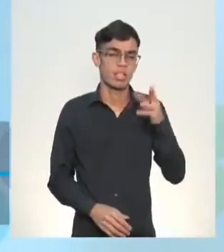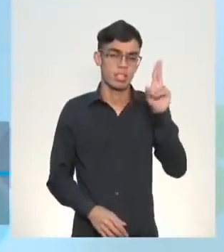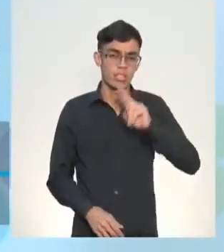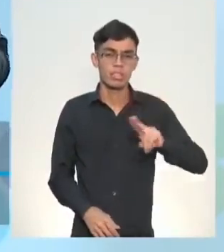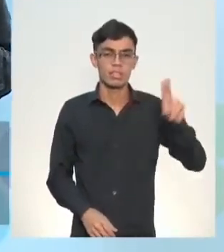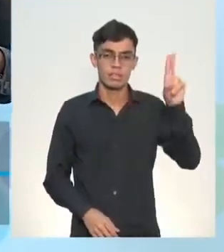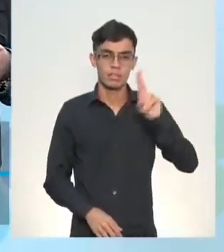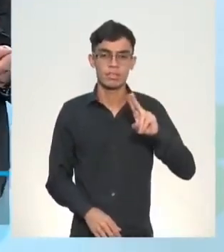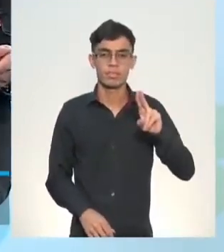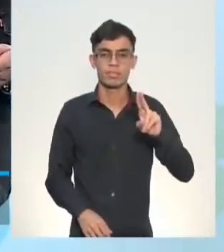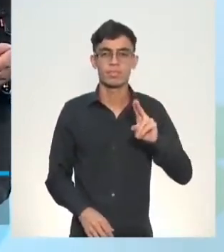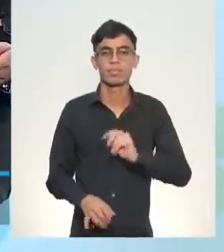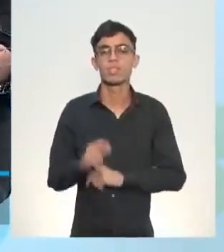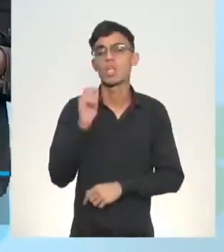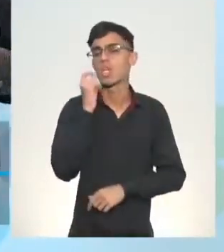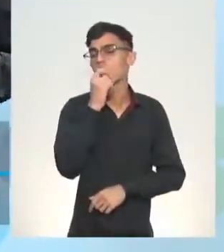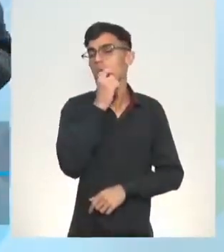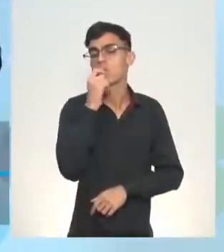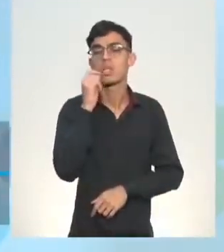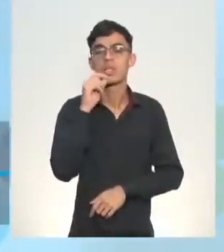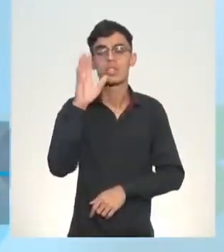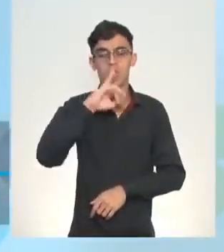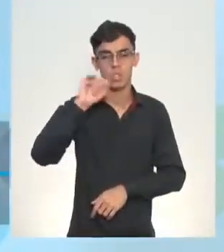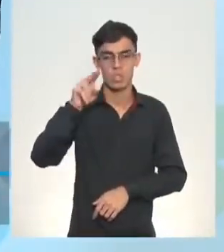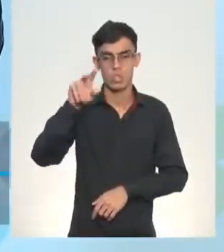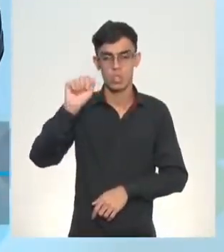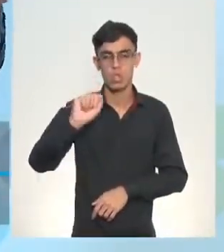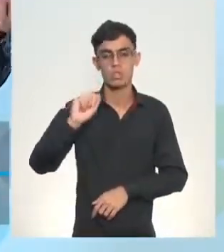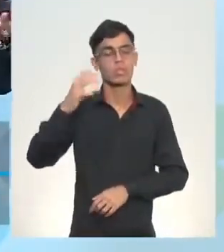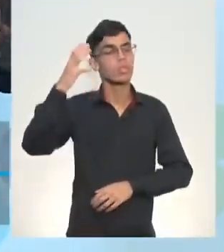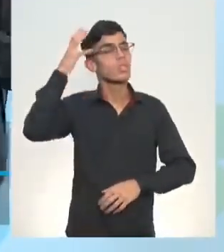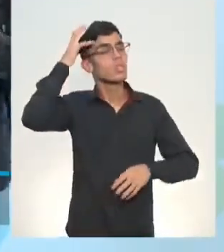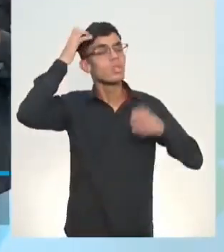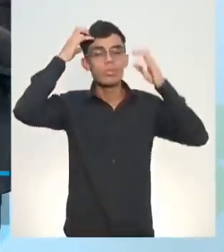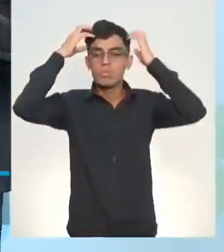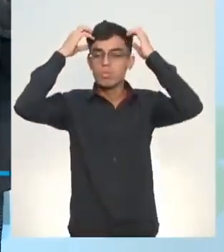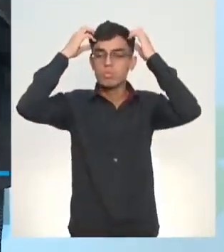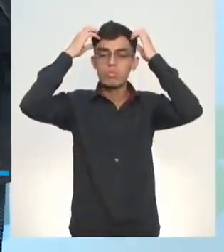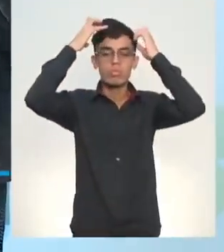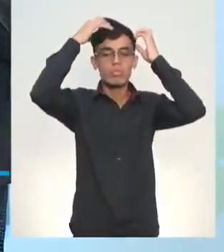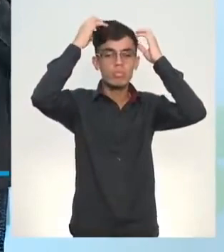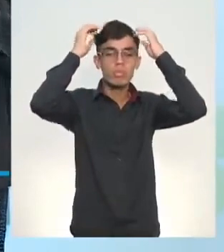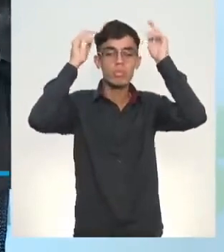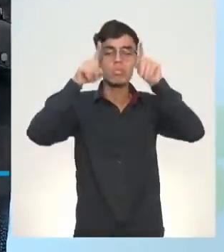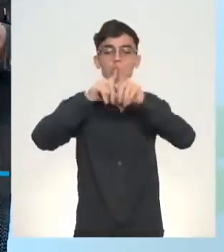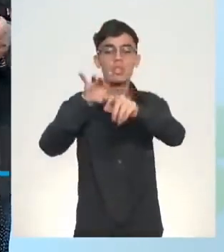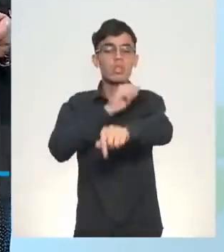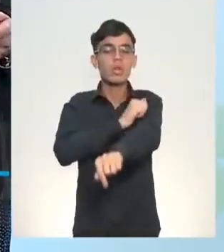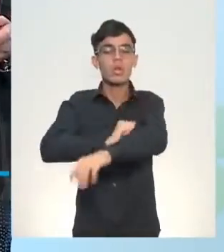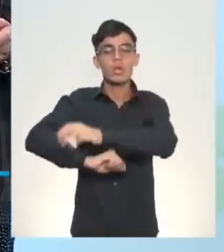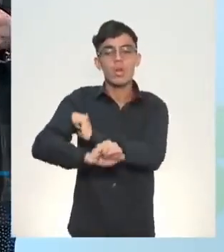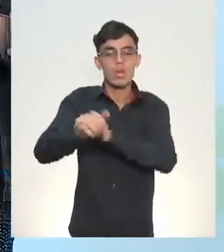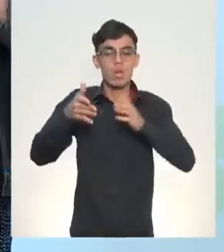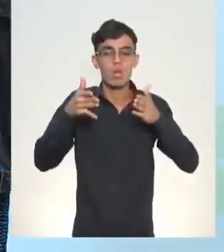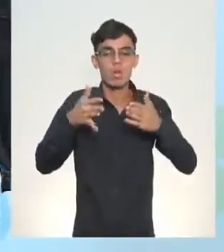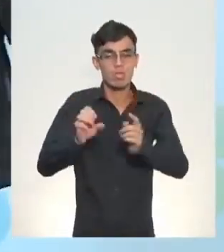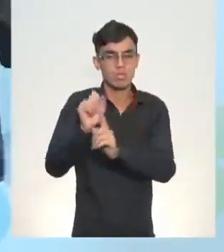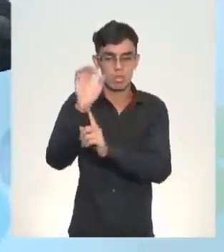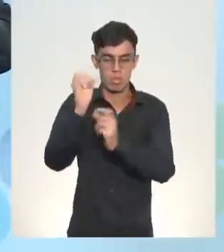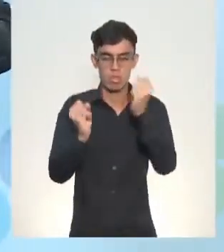né, dentrifícios à base de raspas de joá, shampoo, né, sabonetes, enfim. Então, hoje a nossa indústria